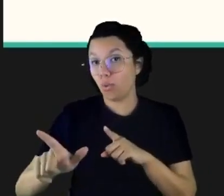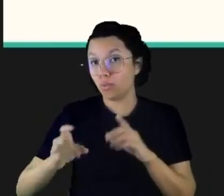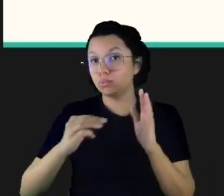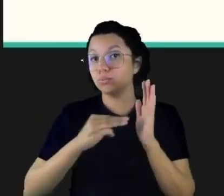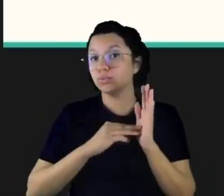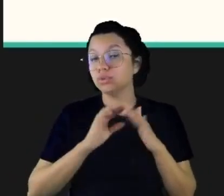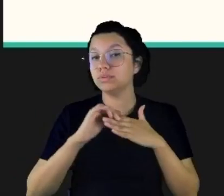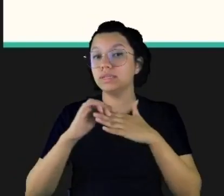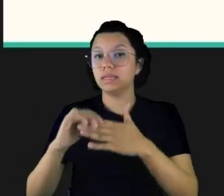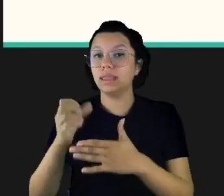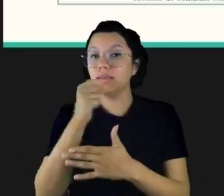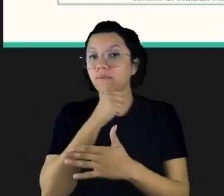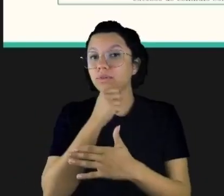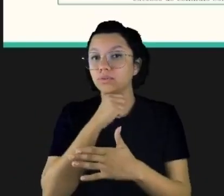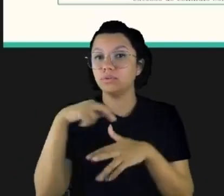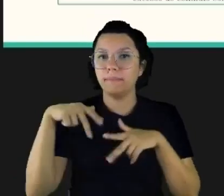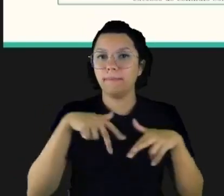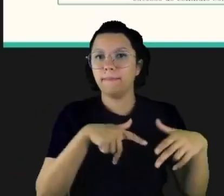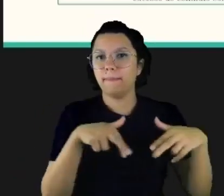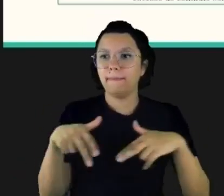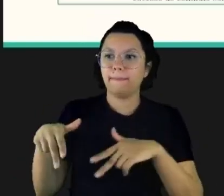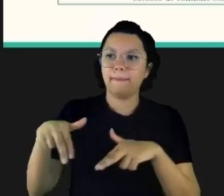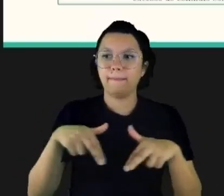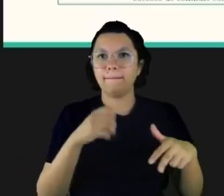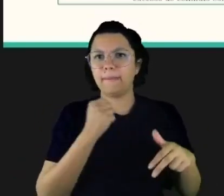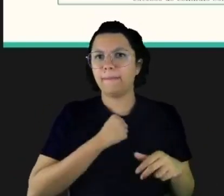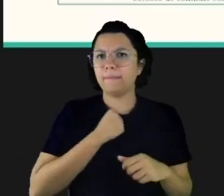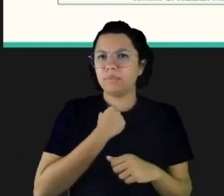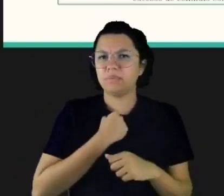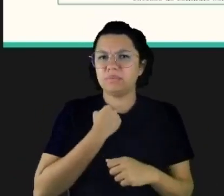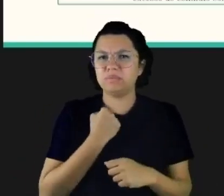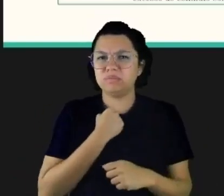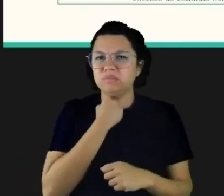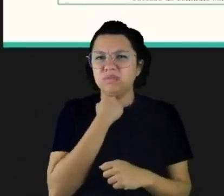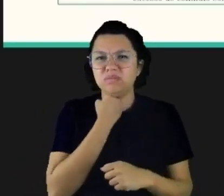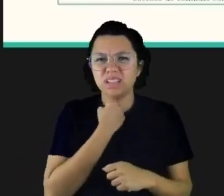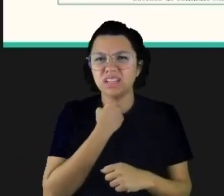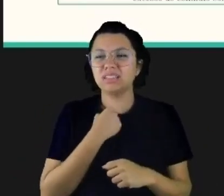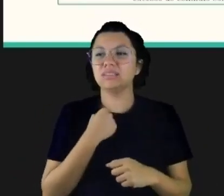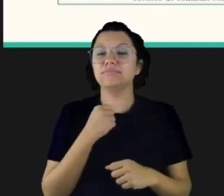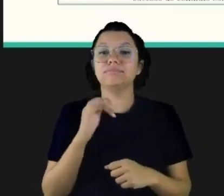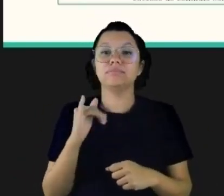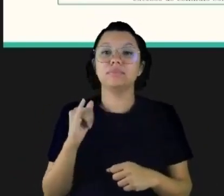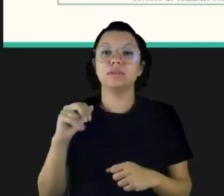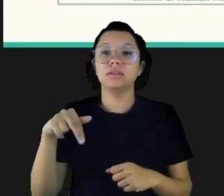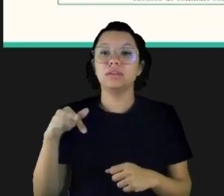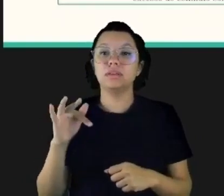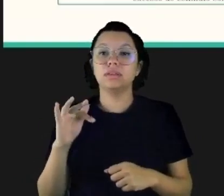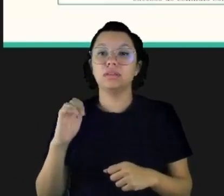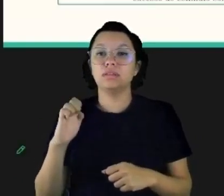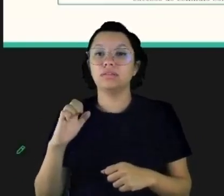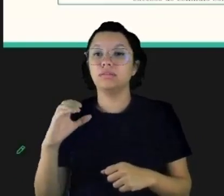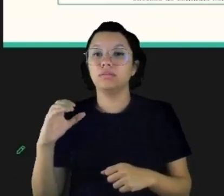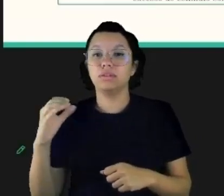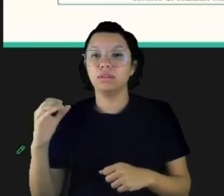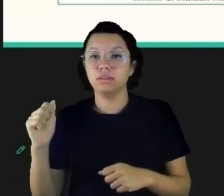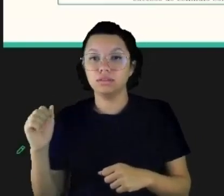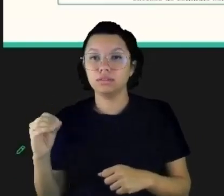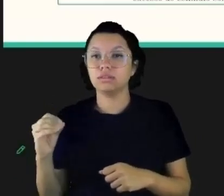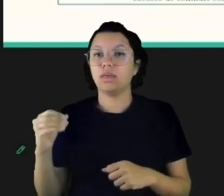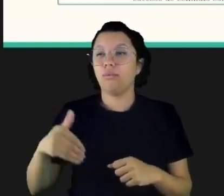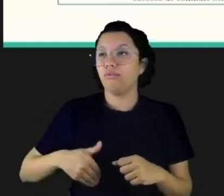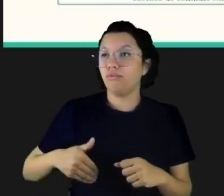o idoso à perambulação, agitação e agressividade. Quadros de infecção, estar com sede, estar com fome, com o intestino